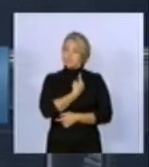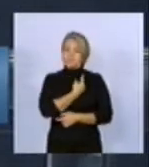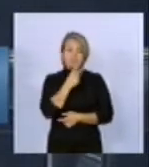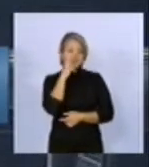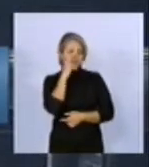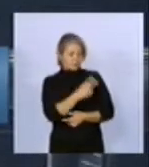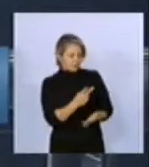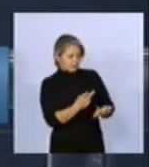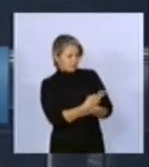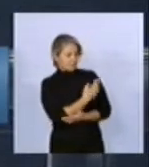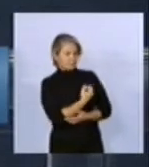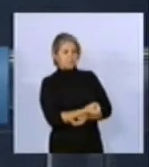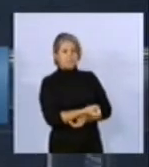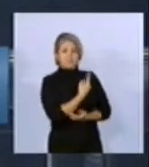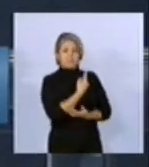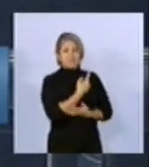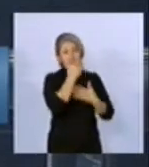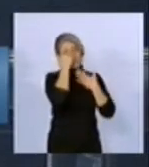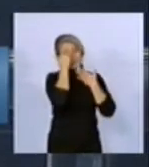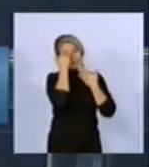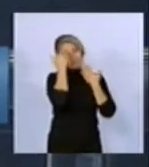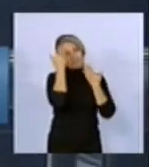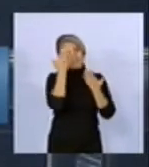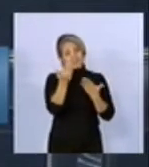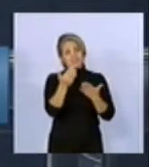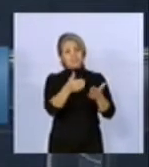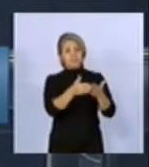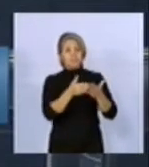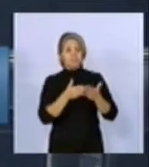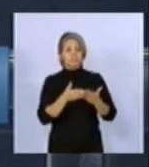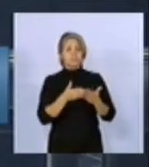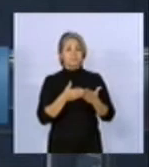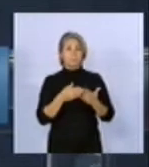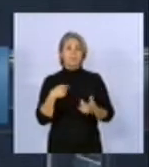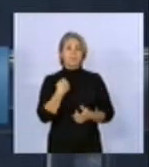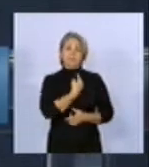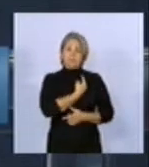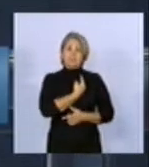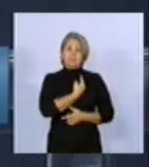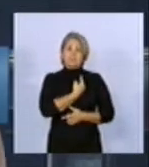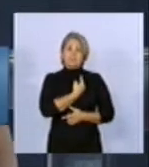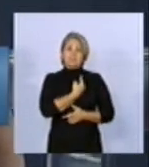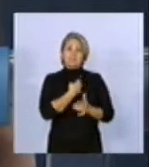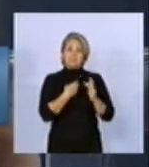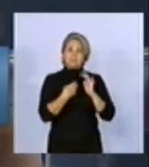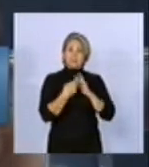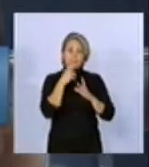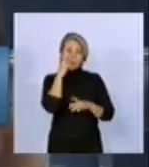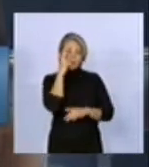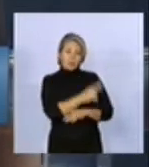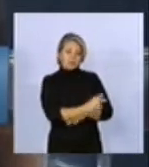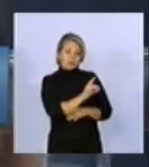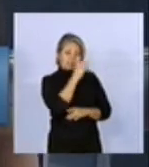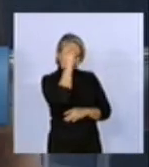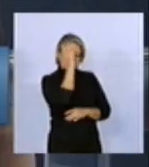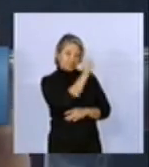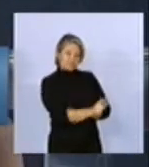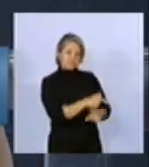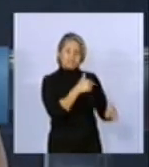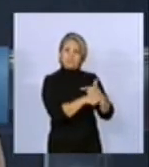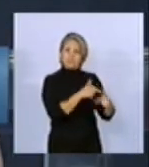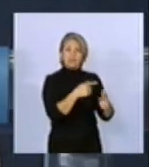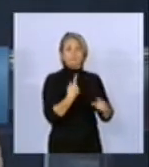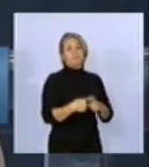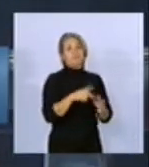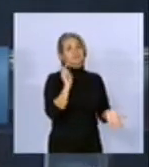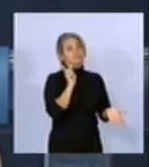nós ver isso acontecer eu agradeço muito e peço que a gente olha bastante não só para o trabalhador Porque isso